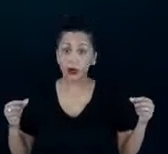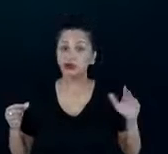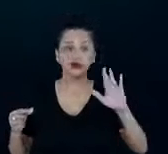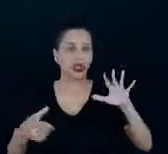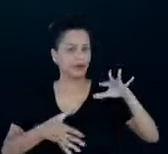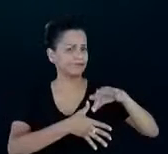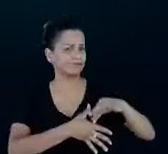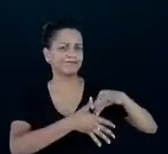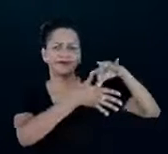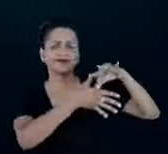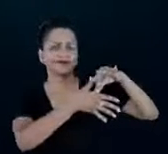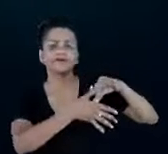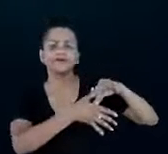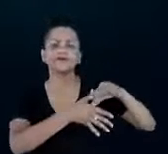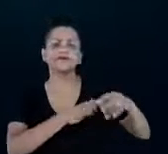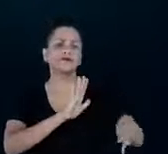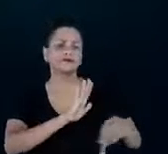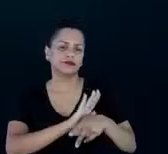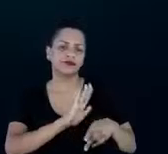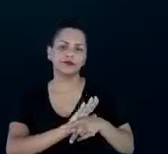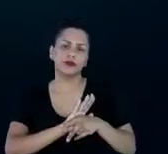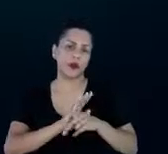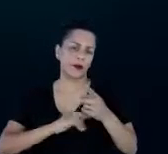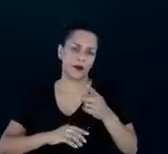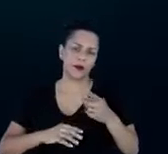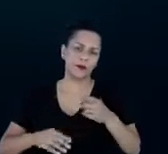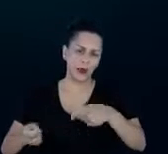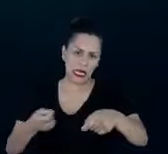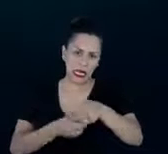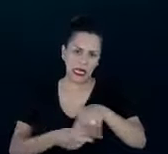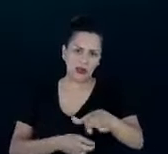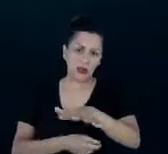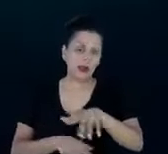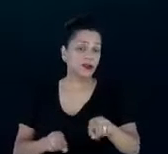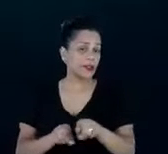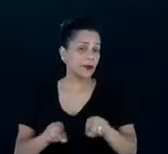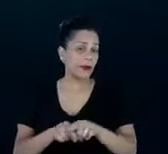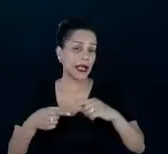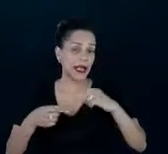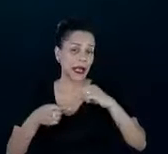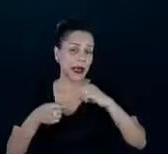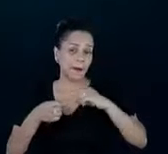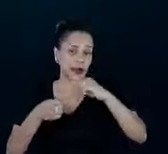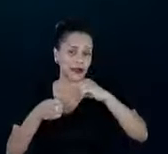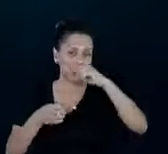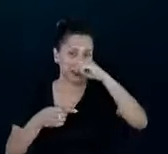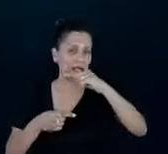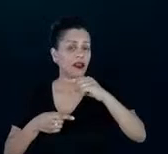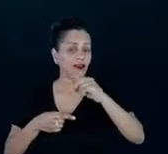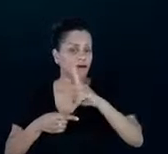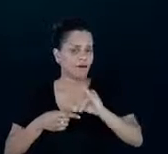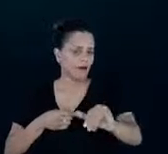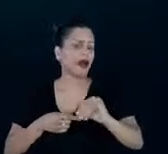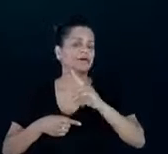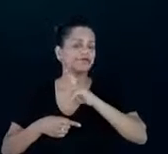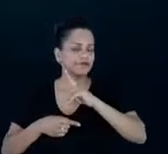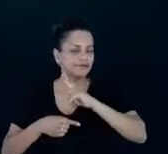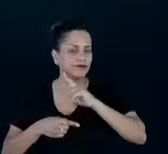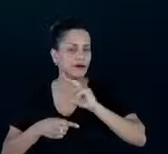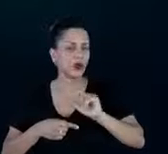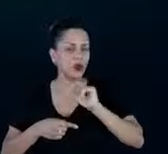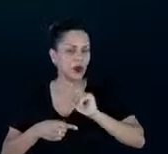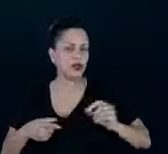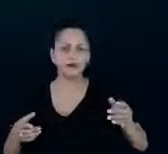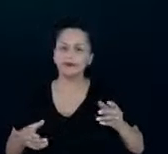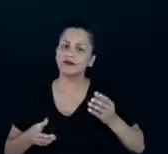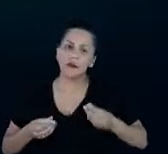bateria vai ser também uma constante nas nossas vidas seja por causa da chegada de carros elétricos seja por causa